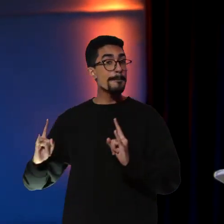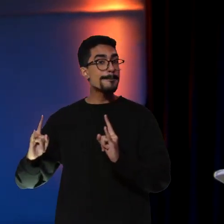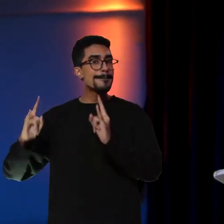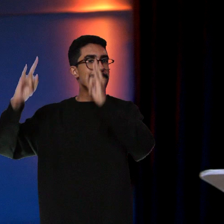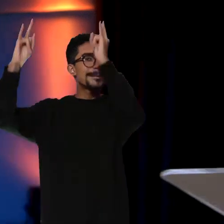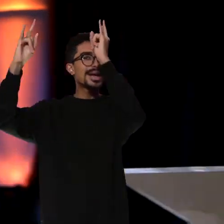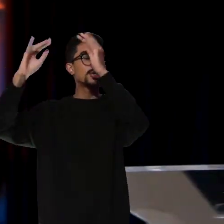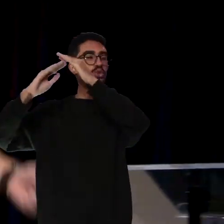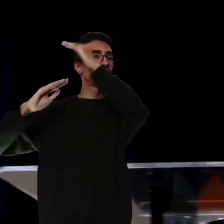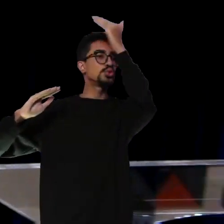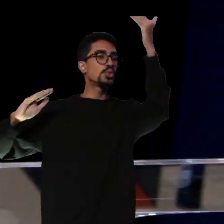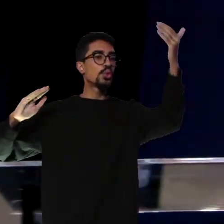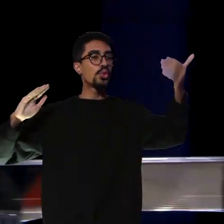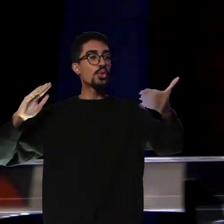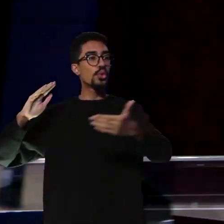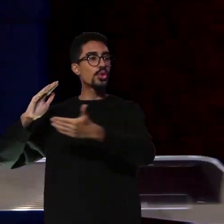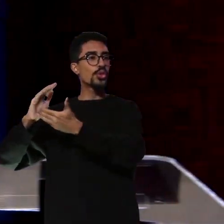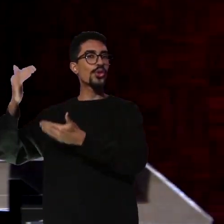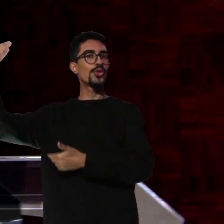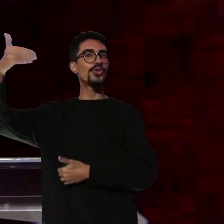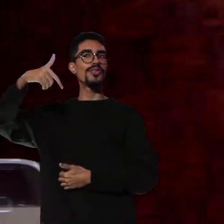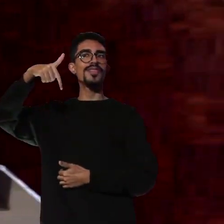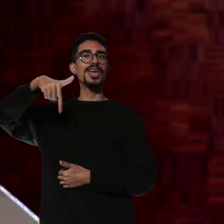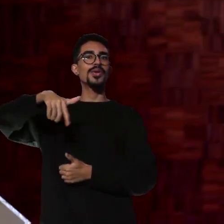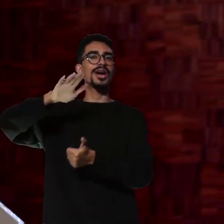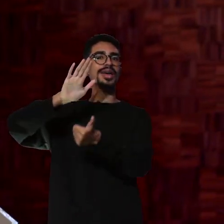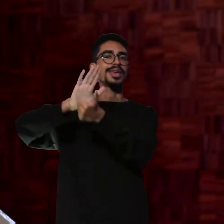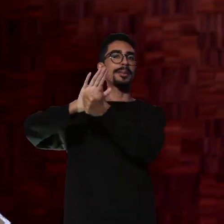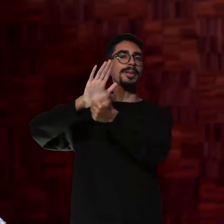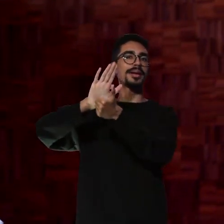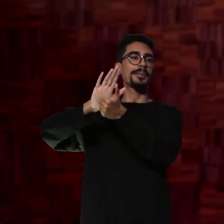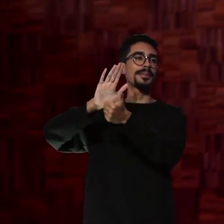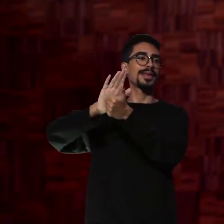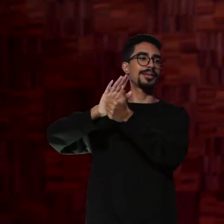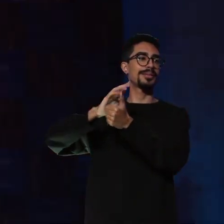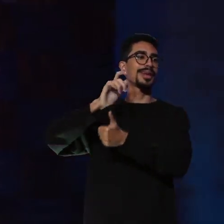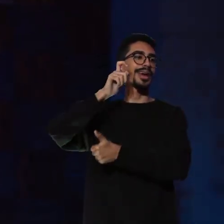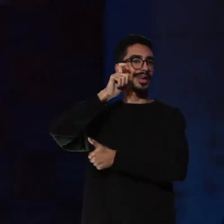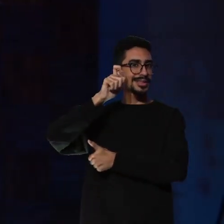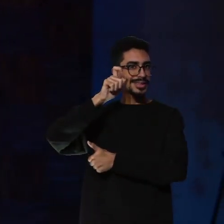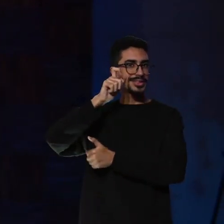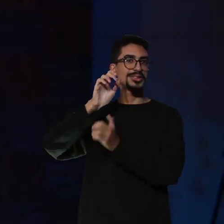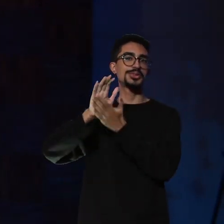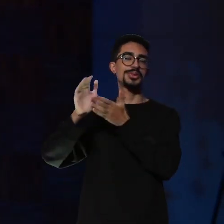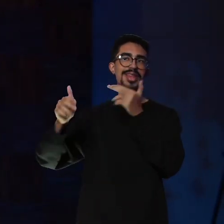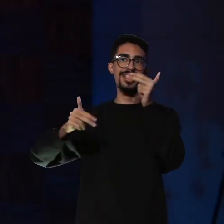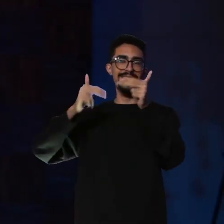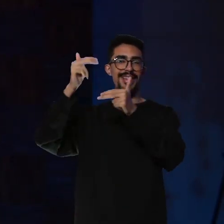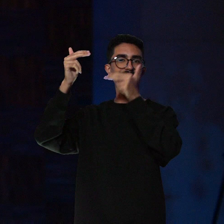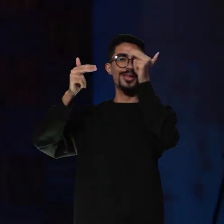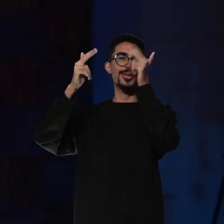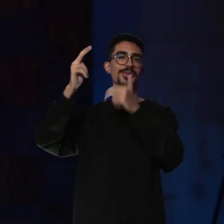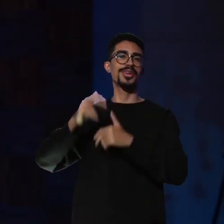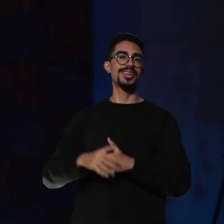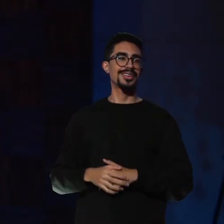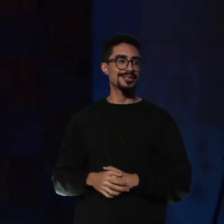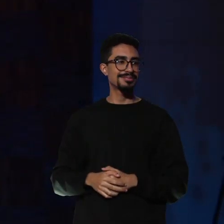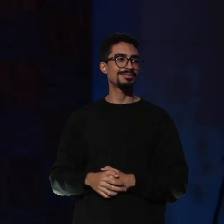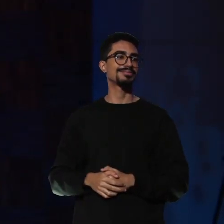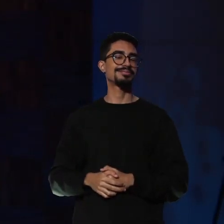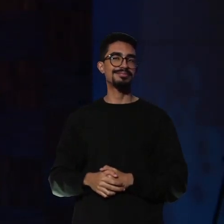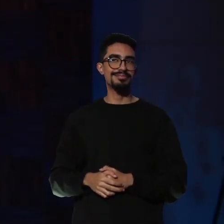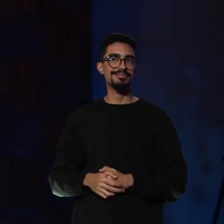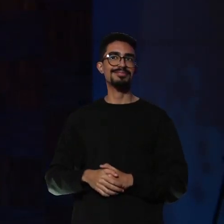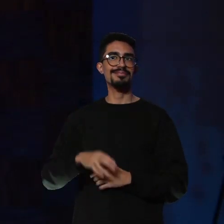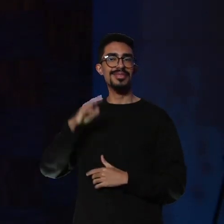tinha vindo, outro dia cheguei em casa, parei o carro, ele parou do meu lado e falou: não sei se você sabe, mas eu fui lá no evento de Natal. Eu falei: mesmo, cara? Eu